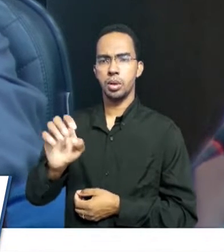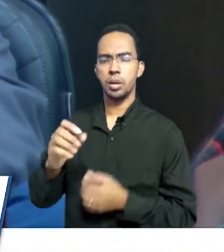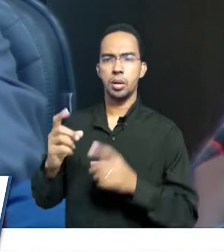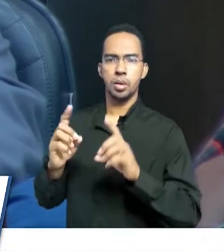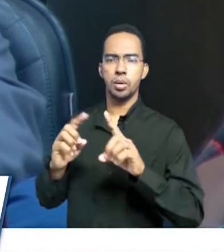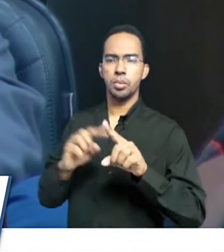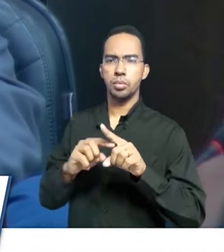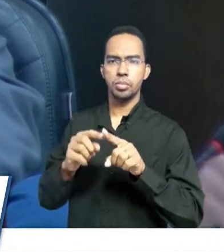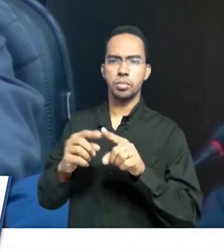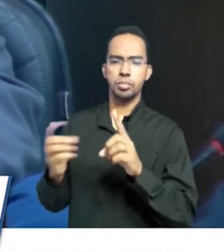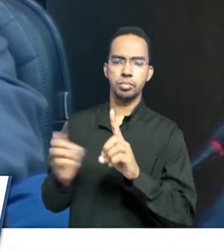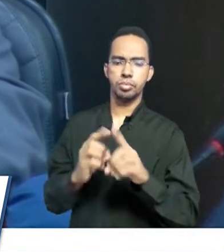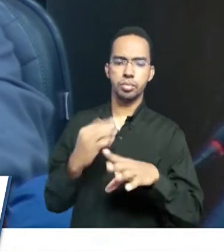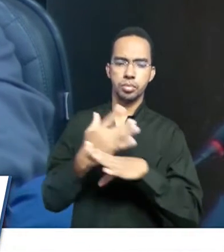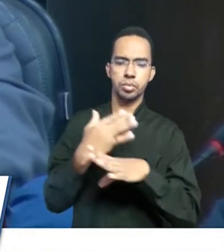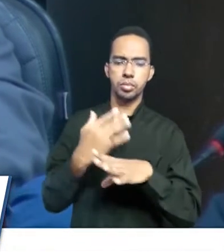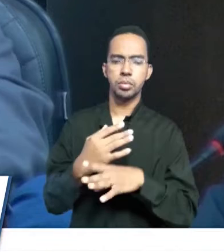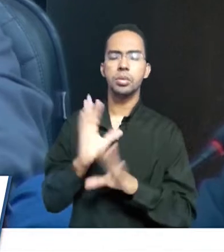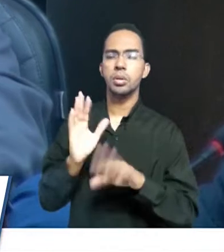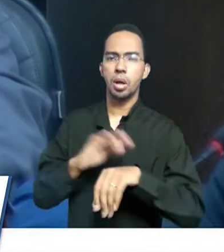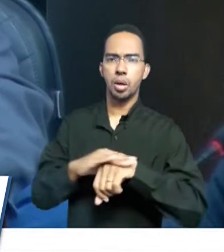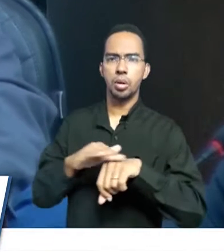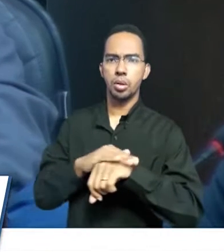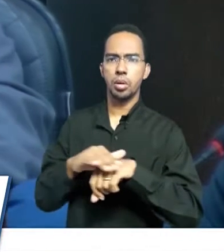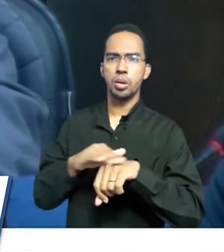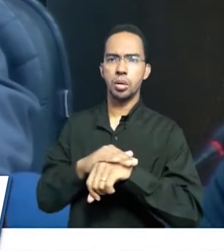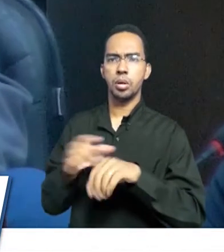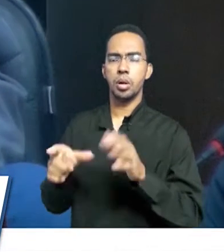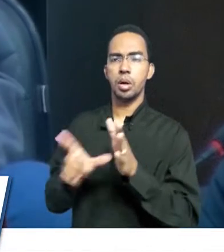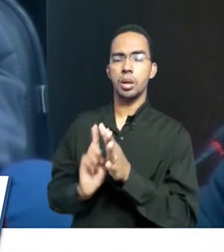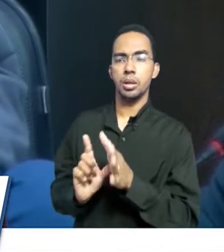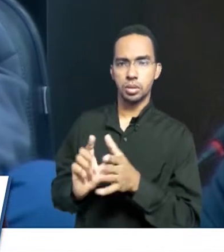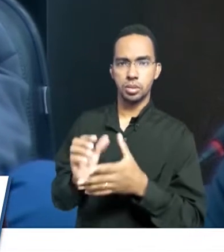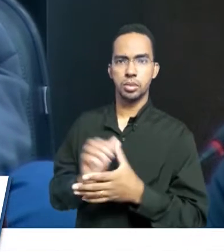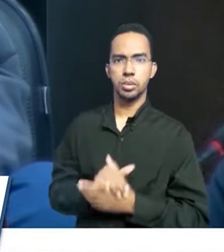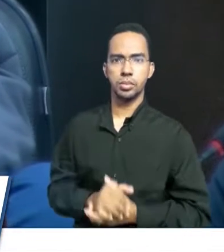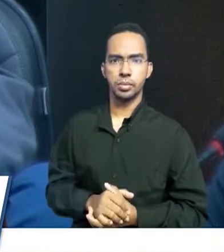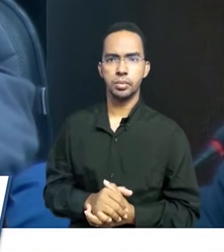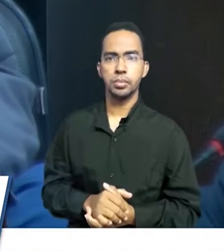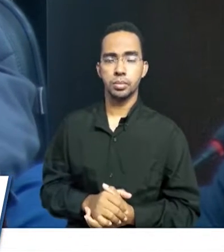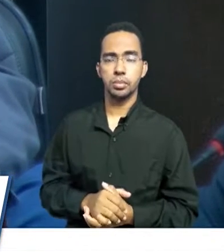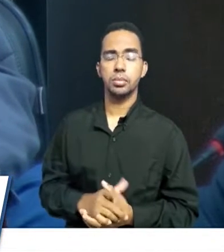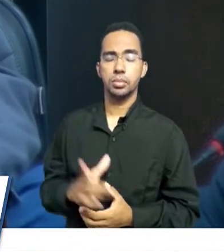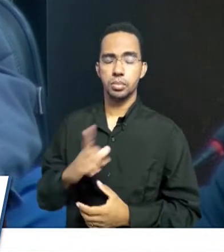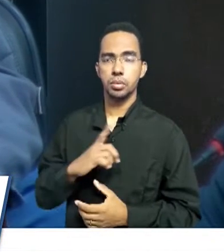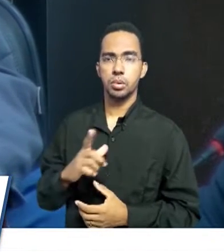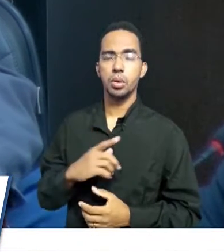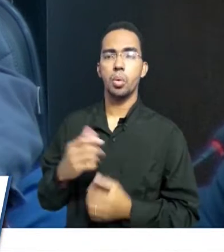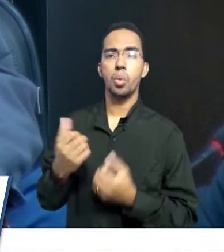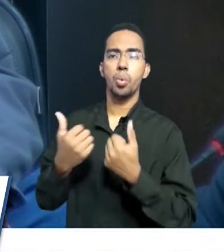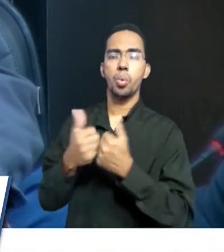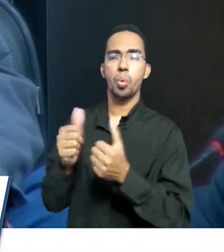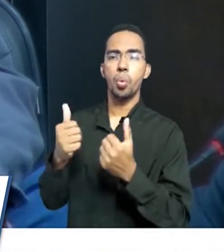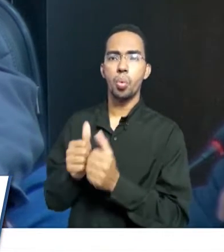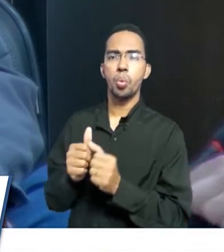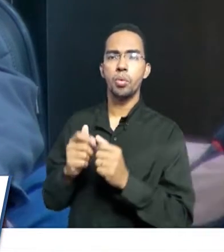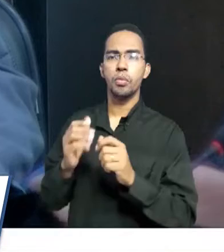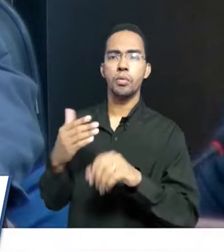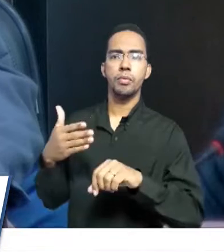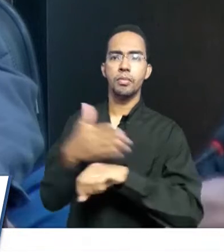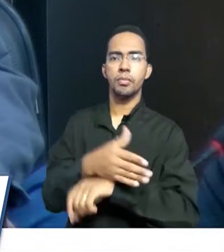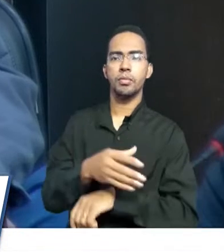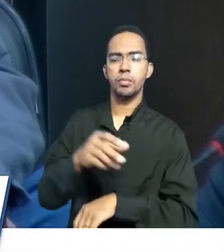como nós conversamos um pouco mais cedo, ressaltando que o ônibus, né, Siqueira, vai até no quioscão,